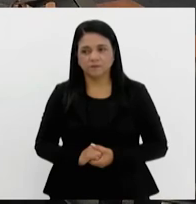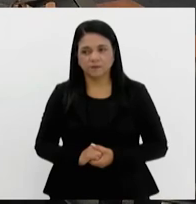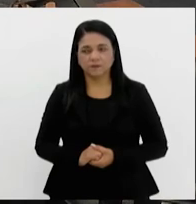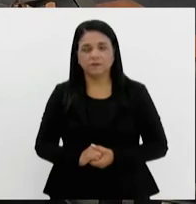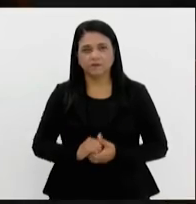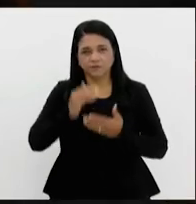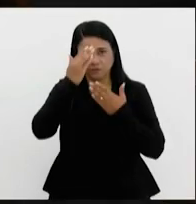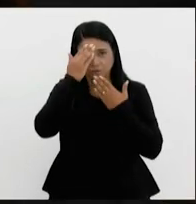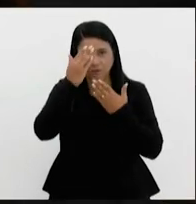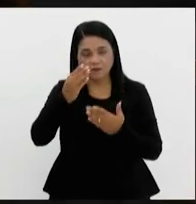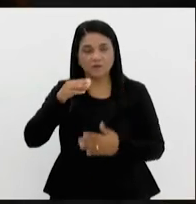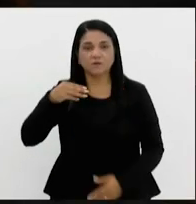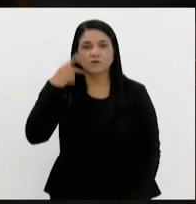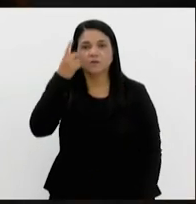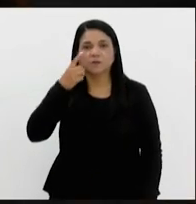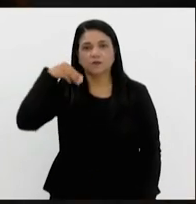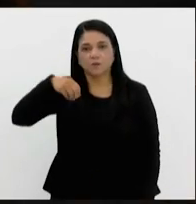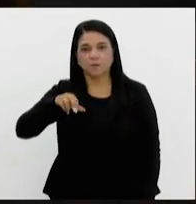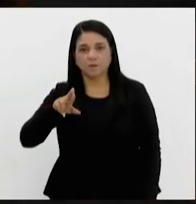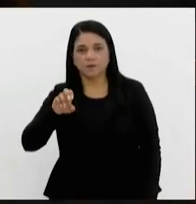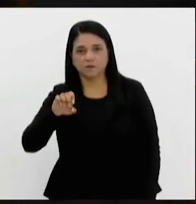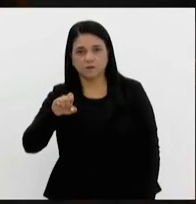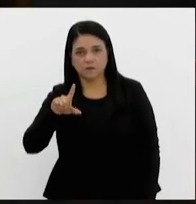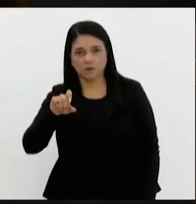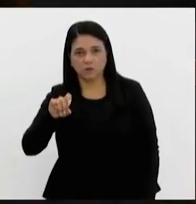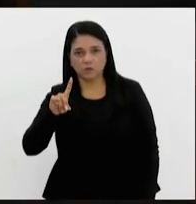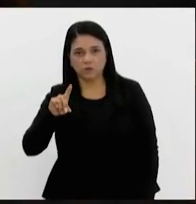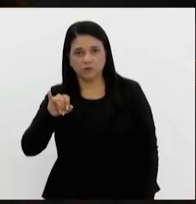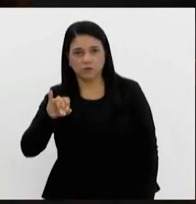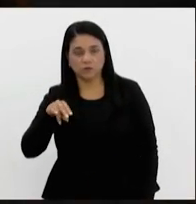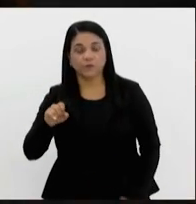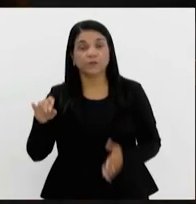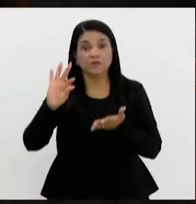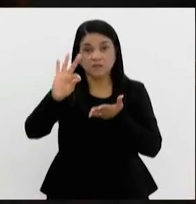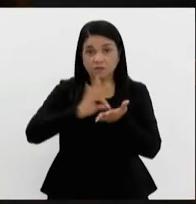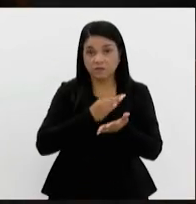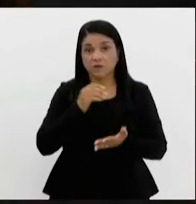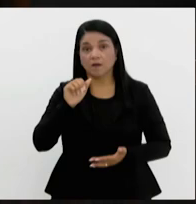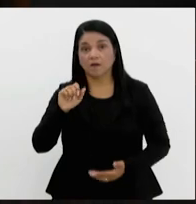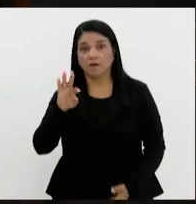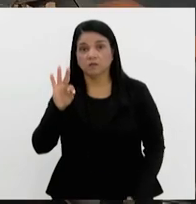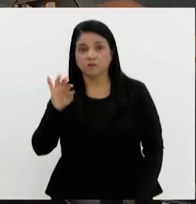Obrigado, deputado Marcelo Dino. Próximo inscrito, deputado Átila Nunes.